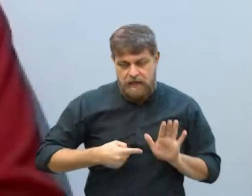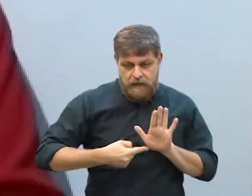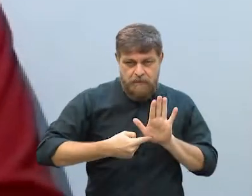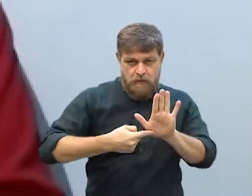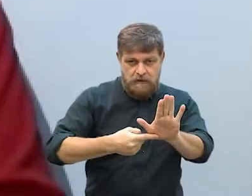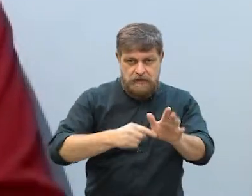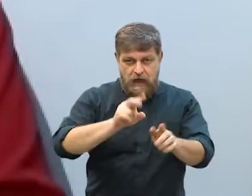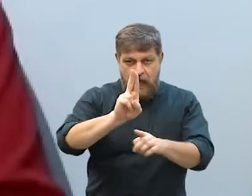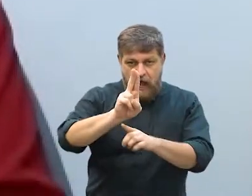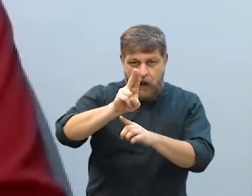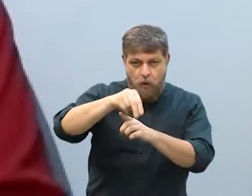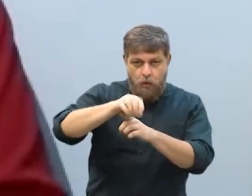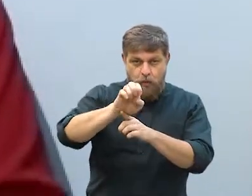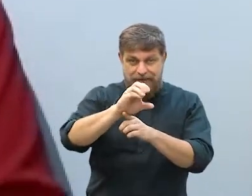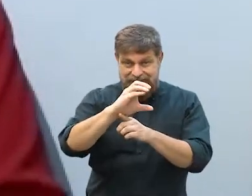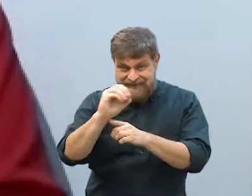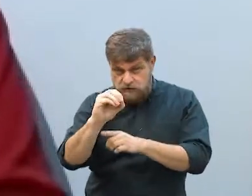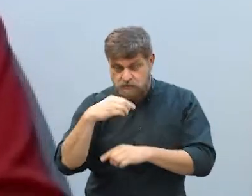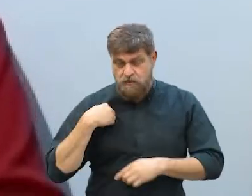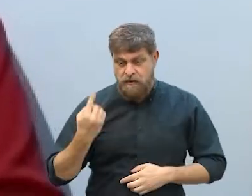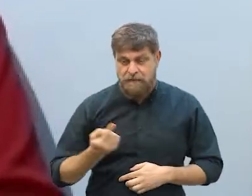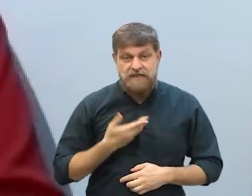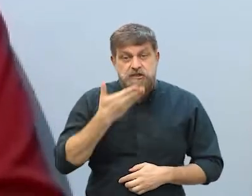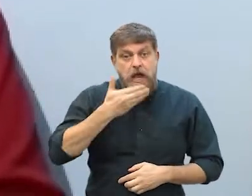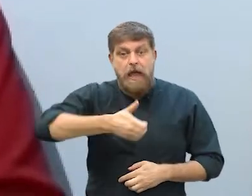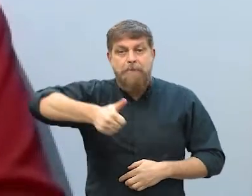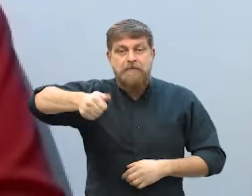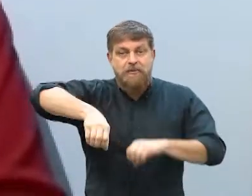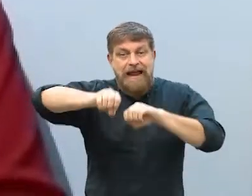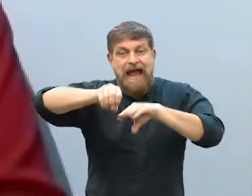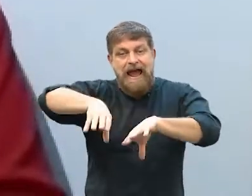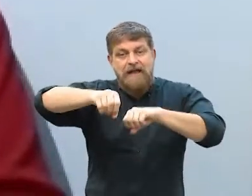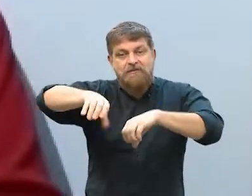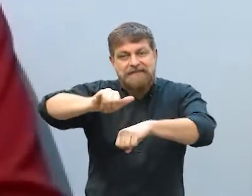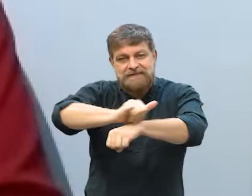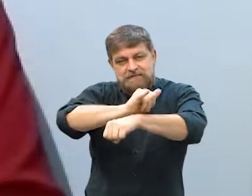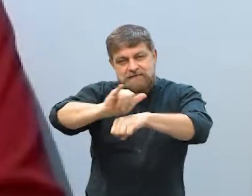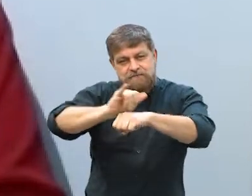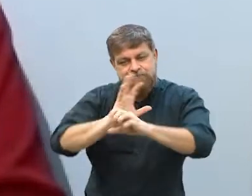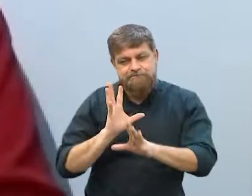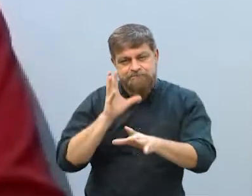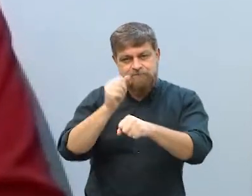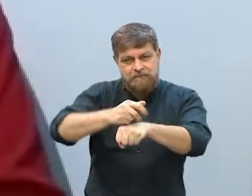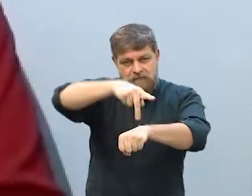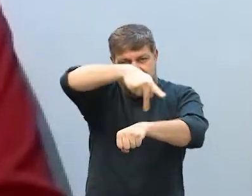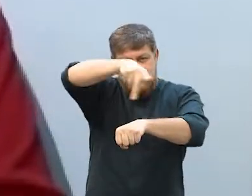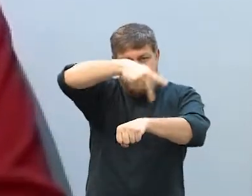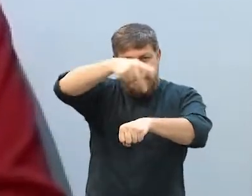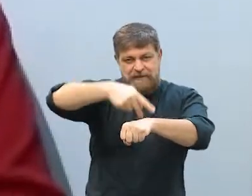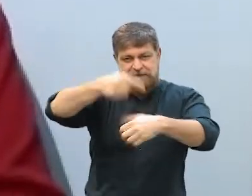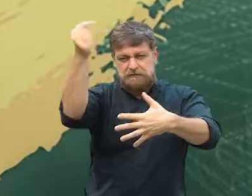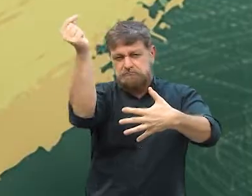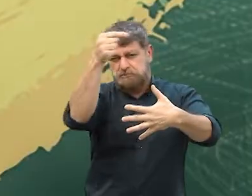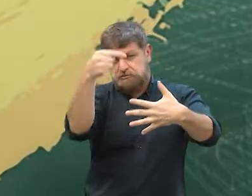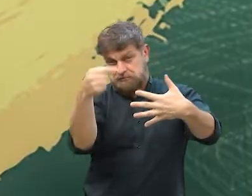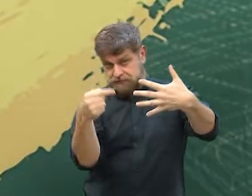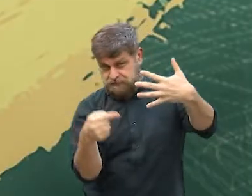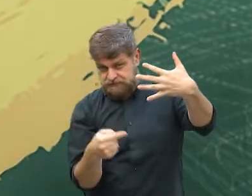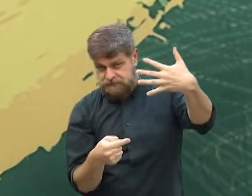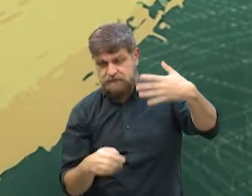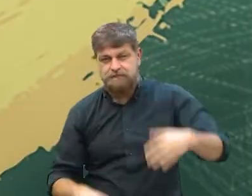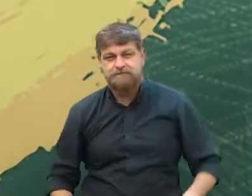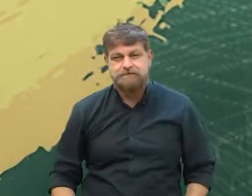para que a gente melhore o processo educacional como um todo, né, em vários países, né?